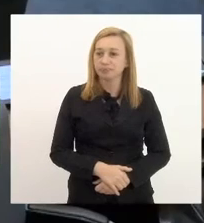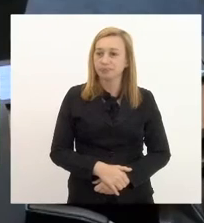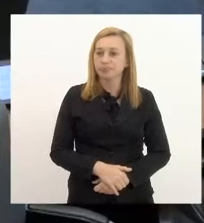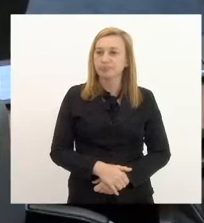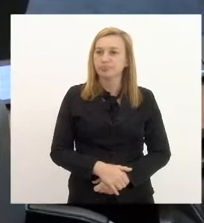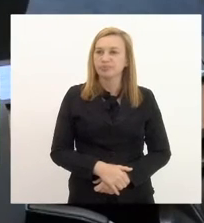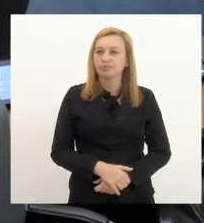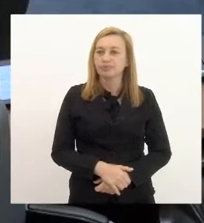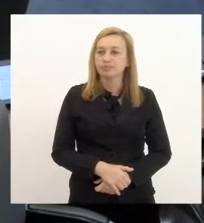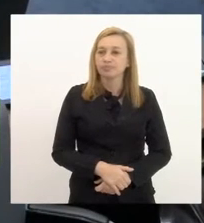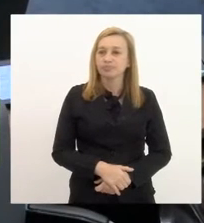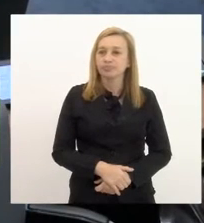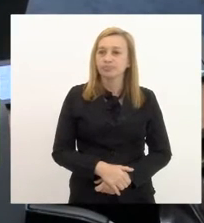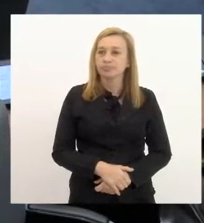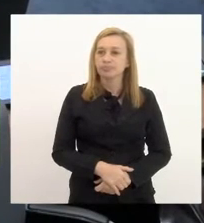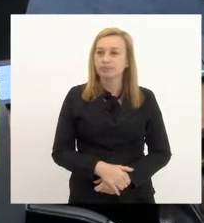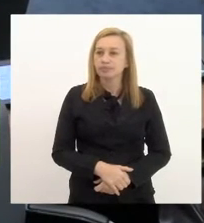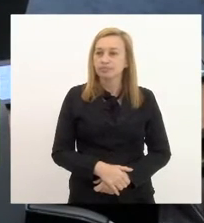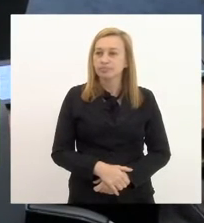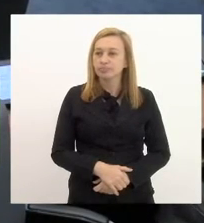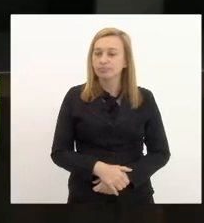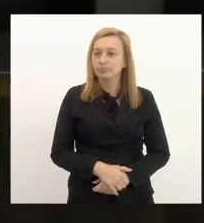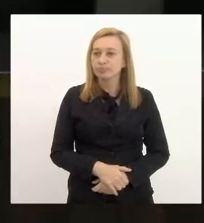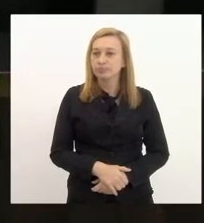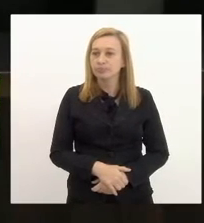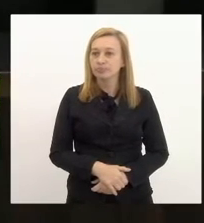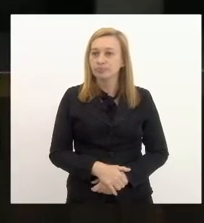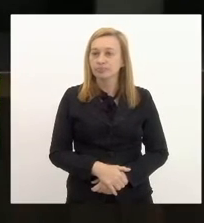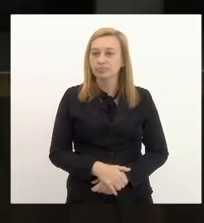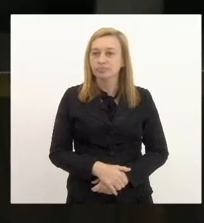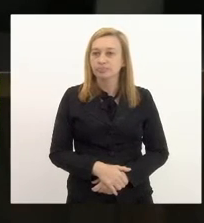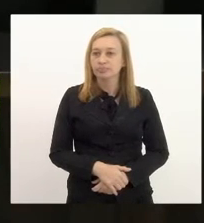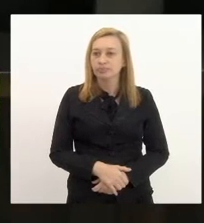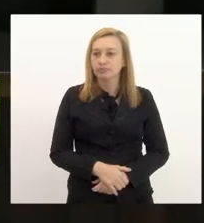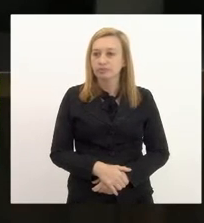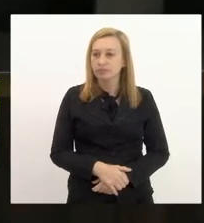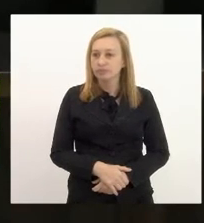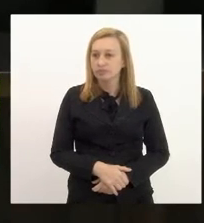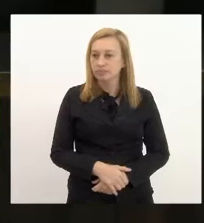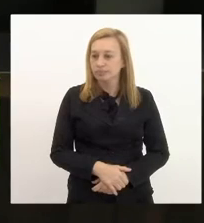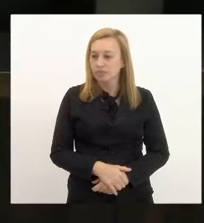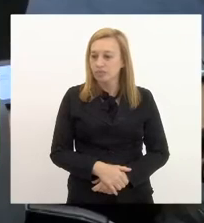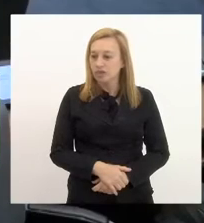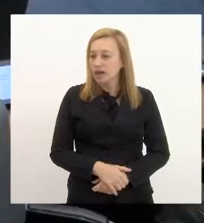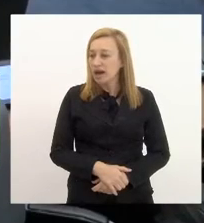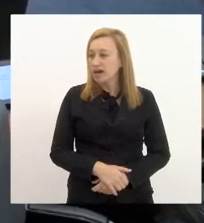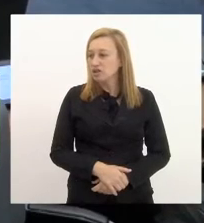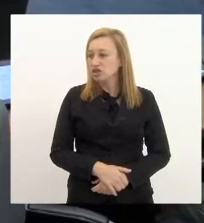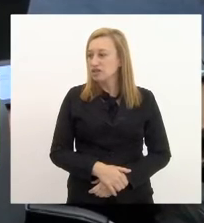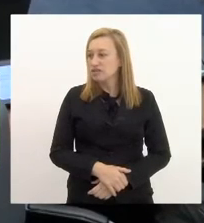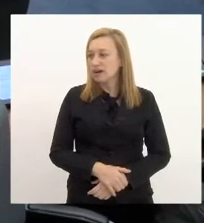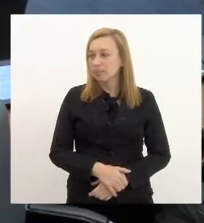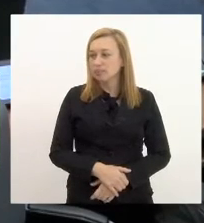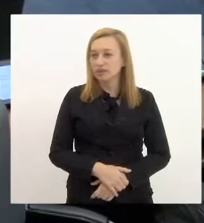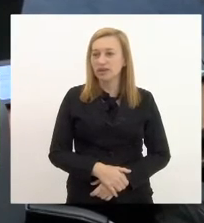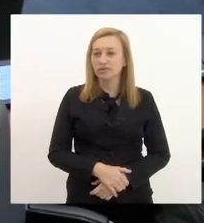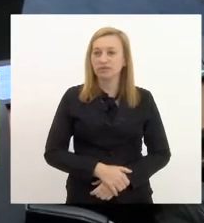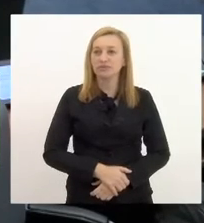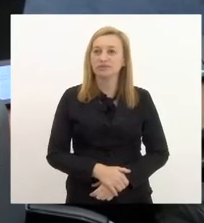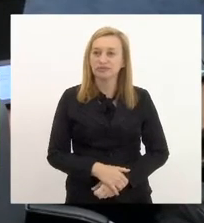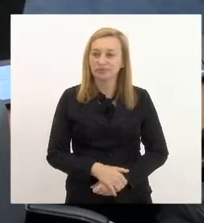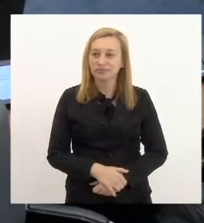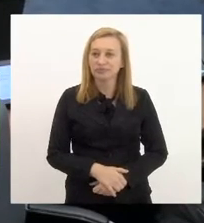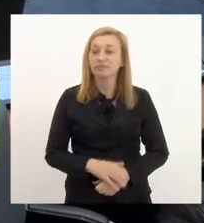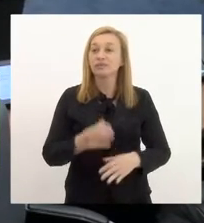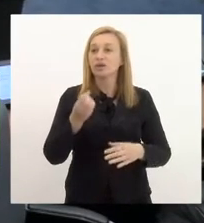eu vou abrir eu vou abrir eu só tô contando aqui com ela a lua a lua Bom